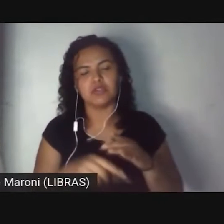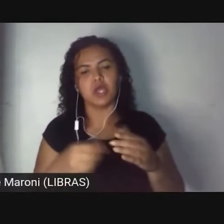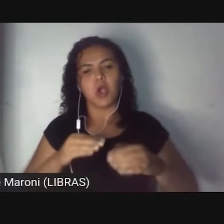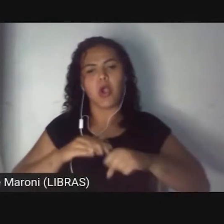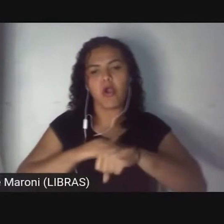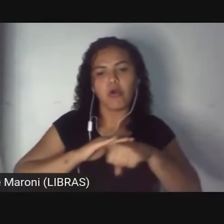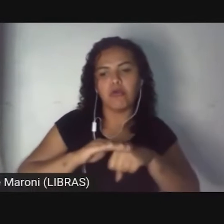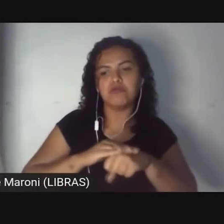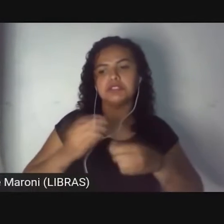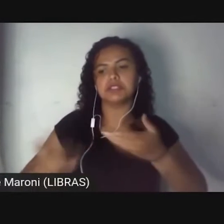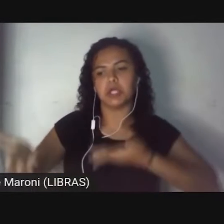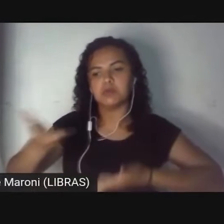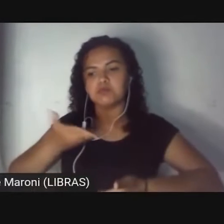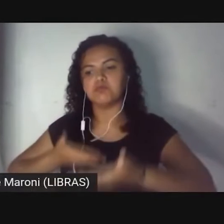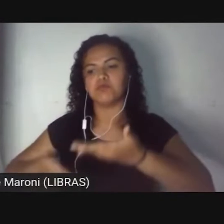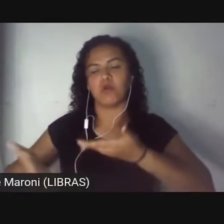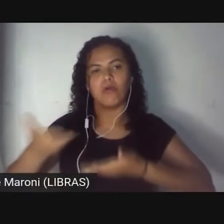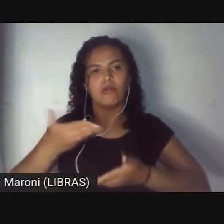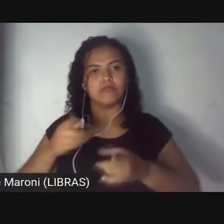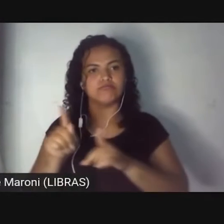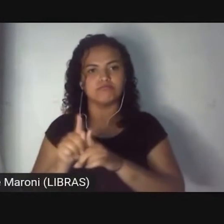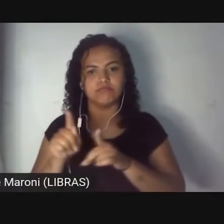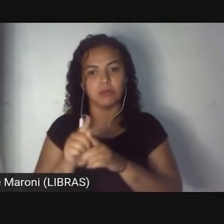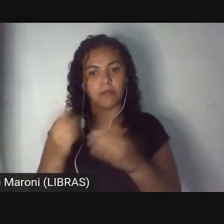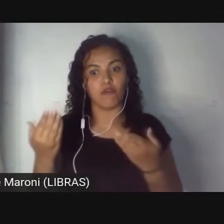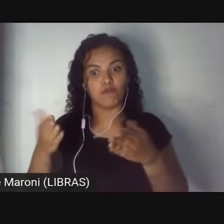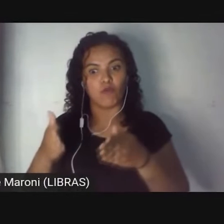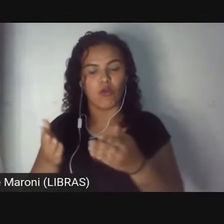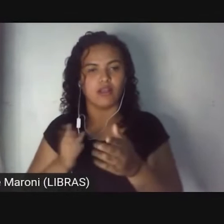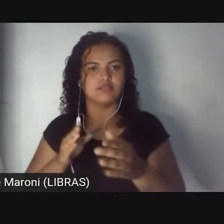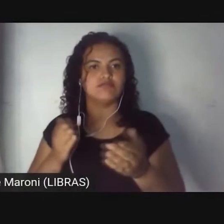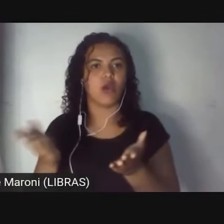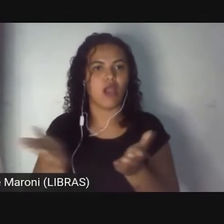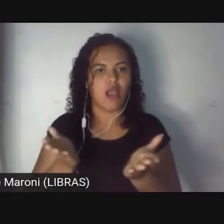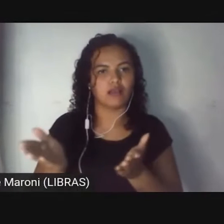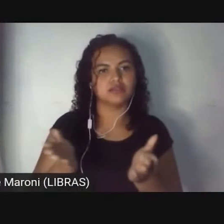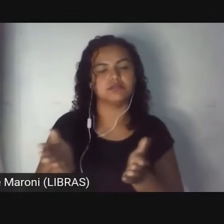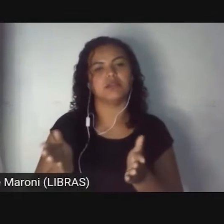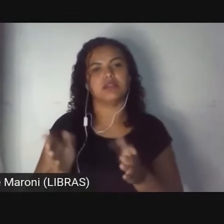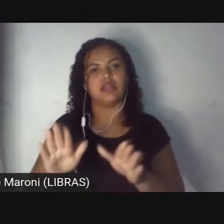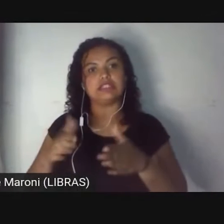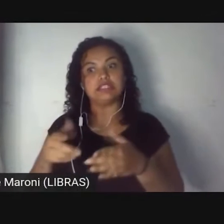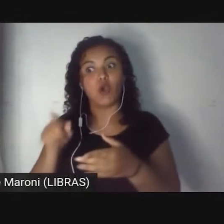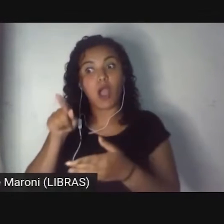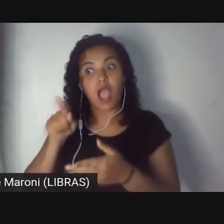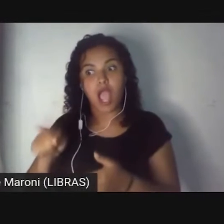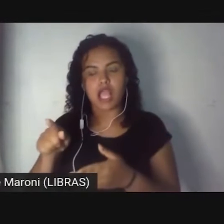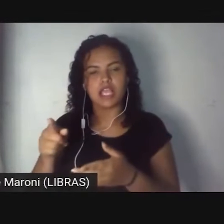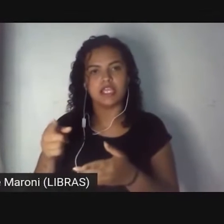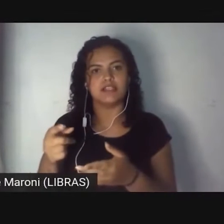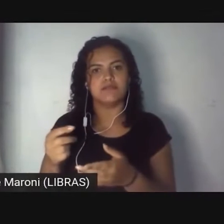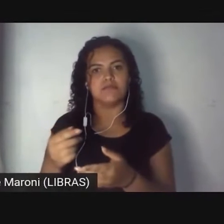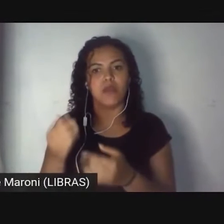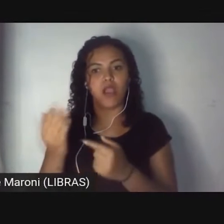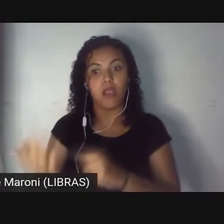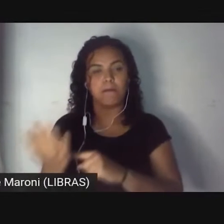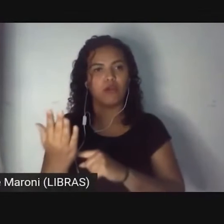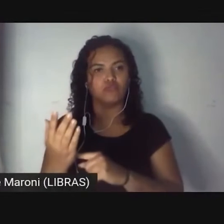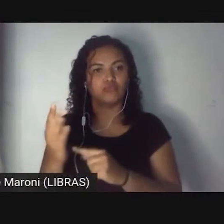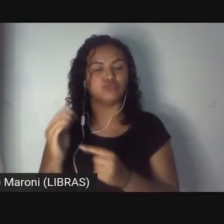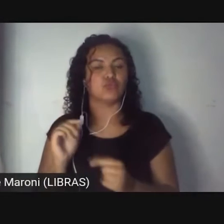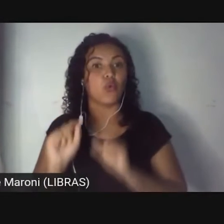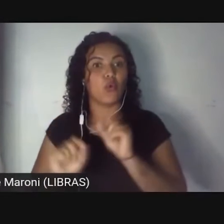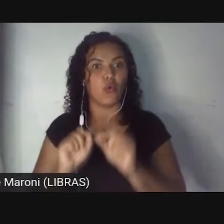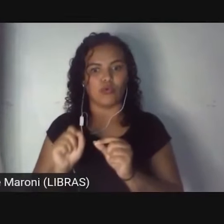adentrar sobre as questões da acessibilidade. E o André foi a pessoa que me trouxe a participar dessa